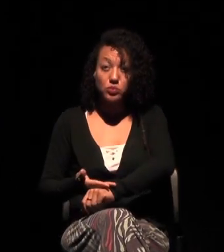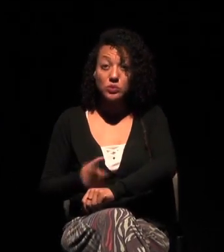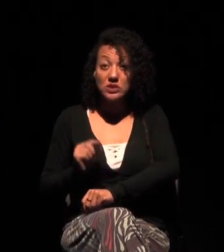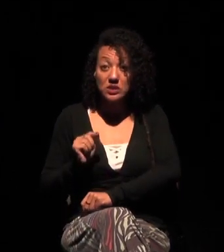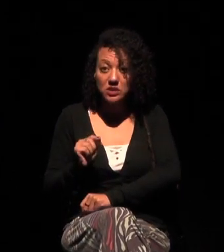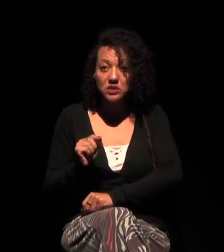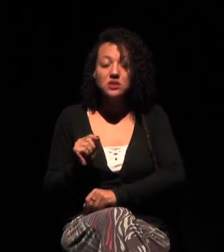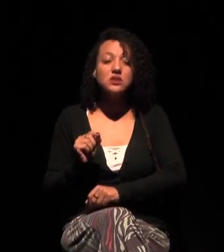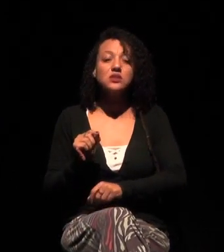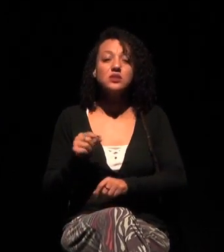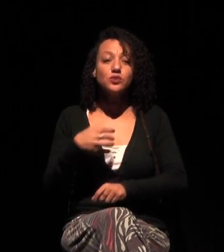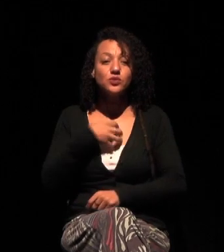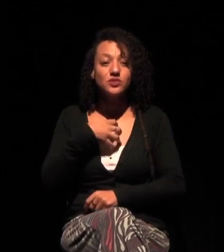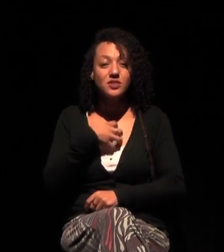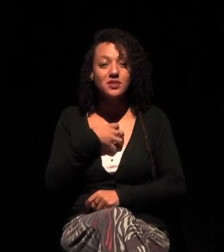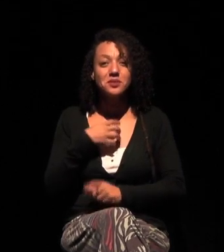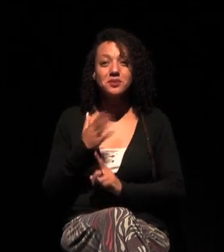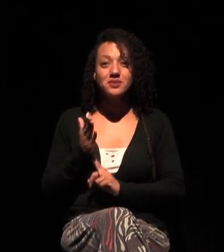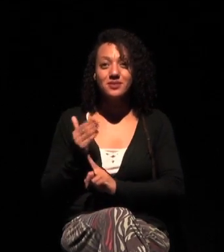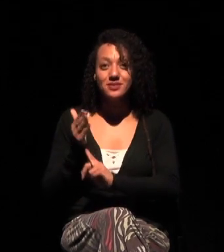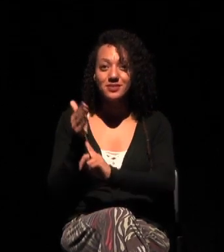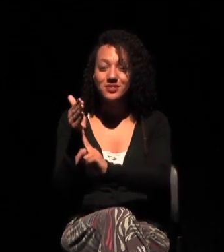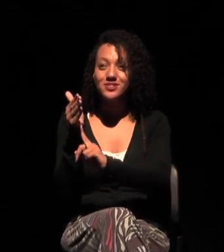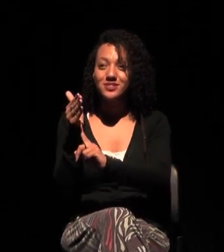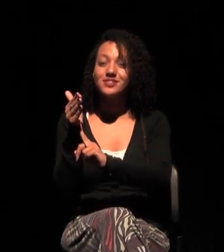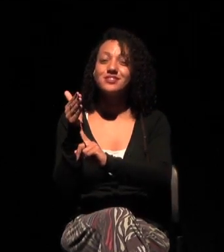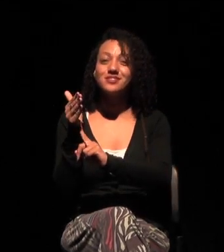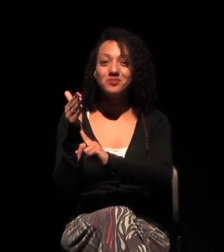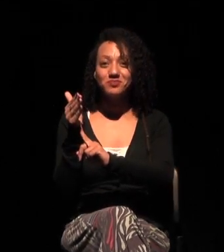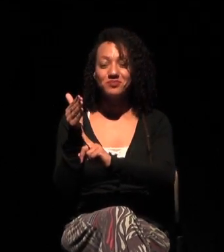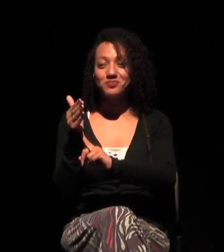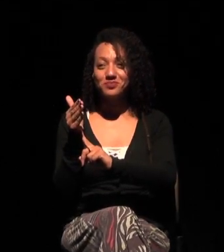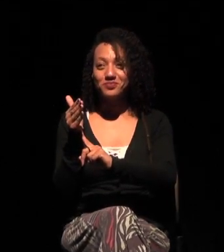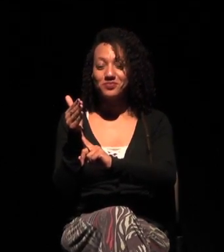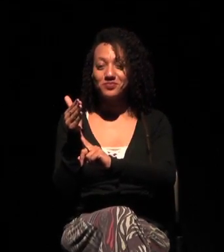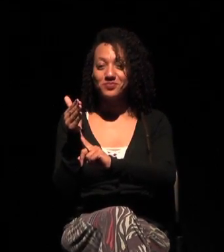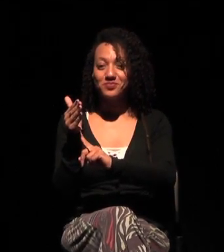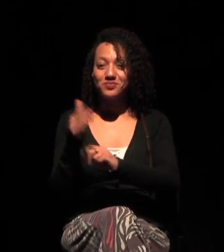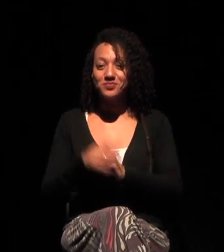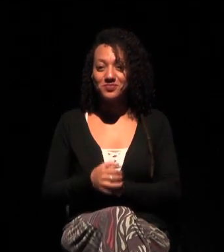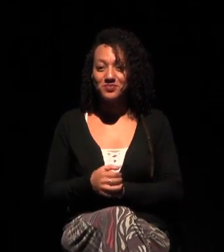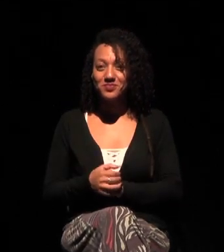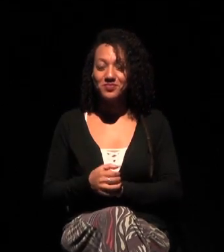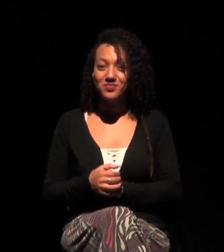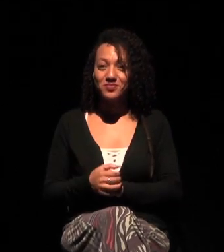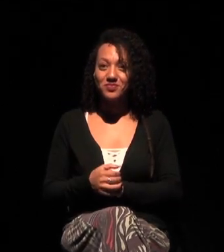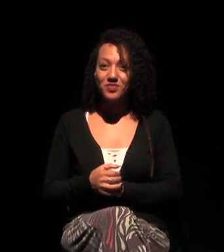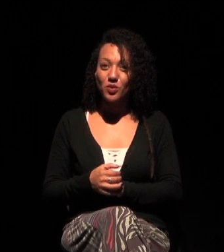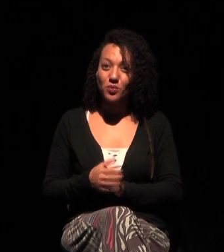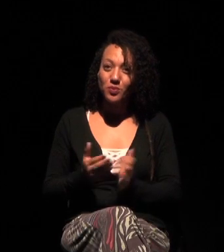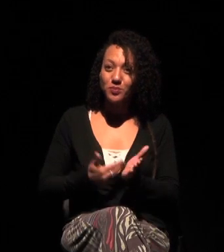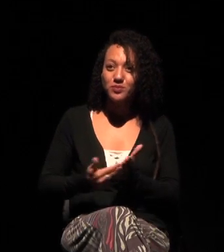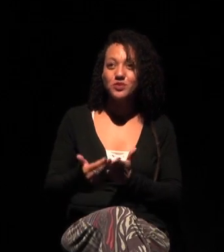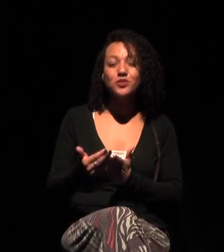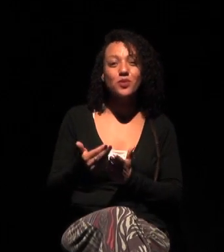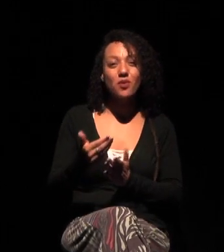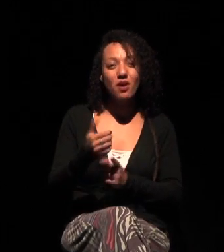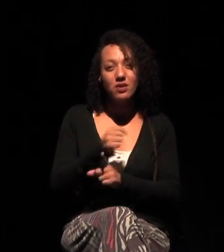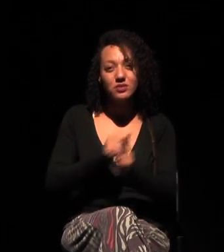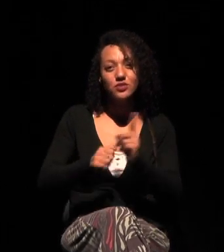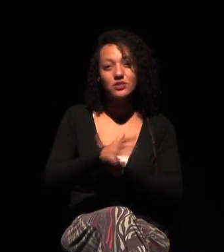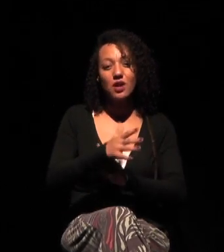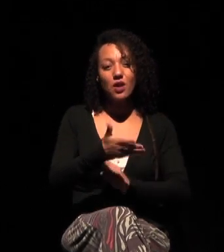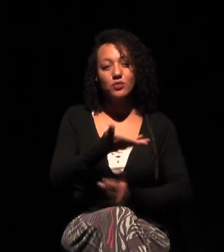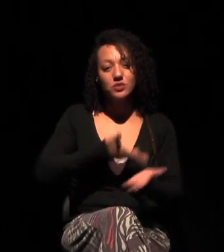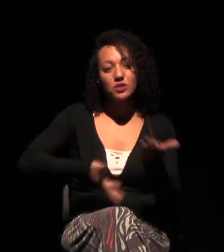também pelo modo como as tecnologias nos passaram a imprimir a interação social é uma cultura